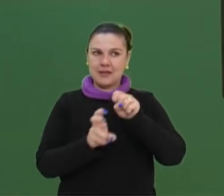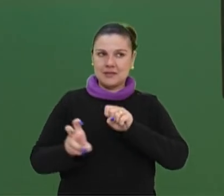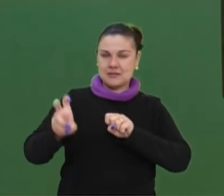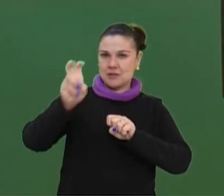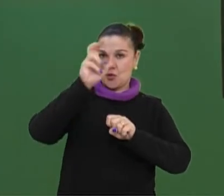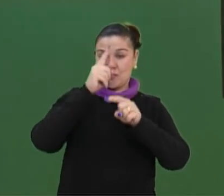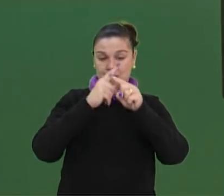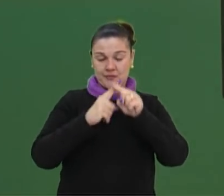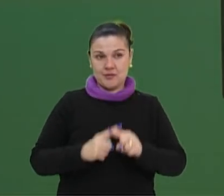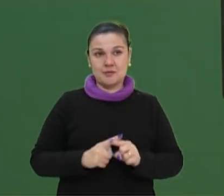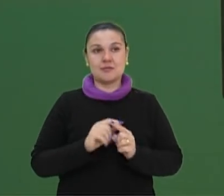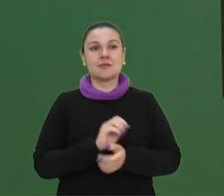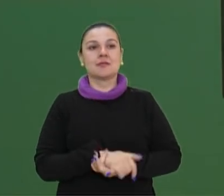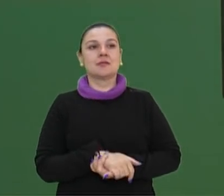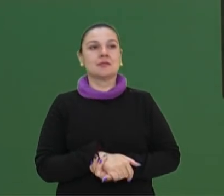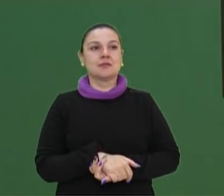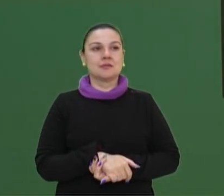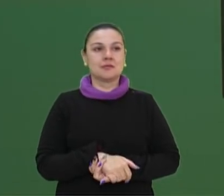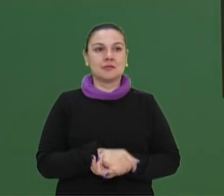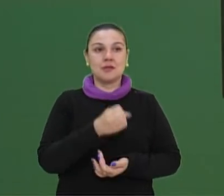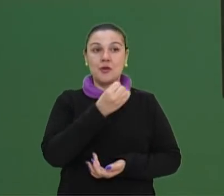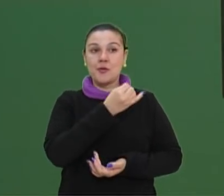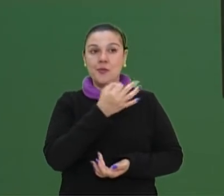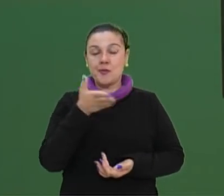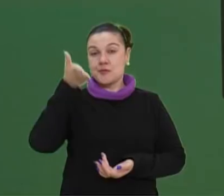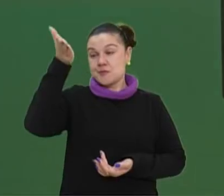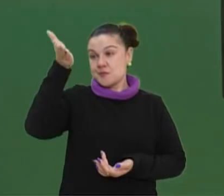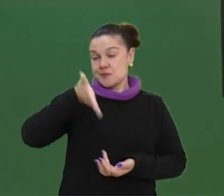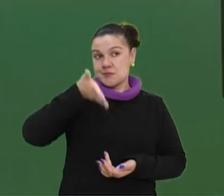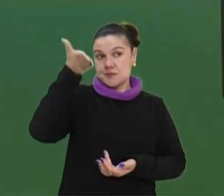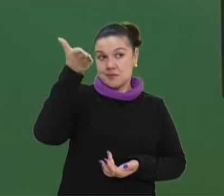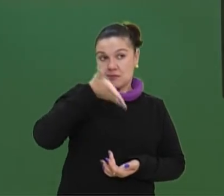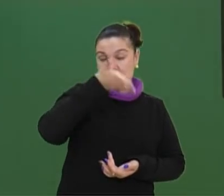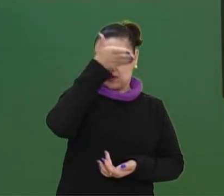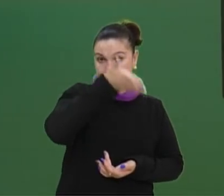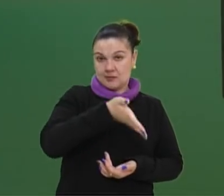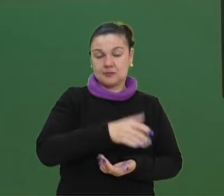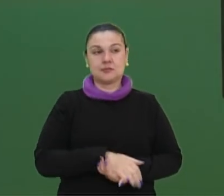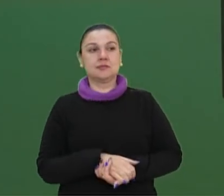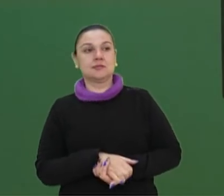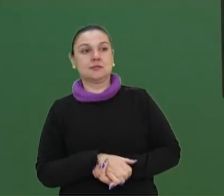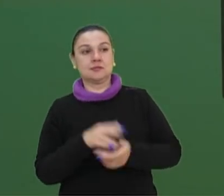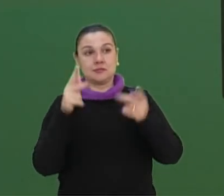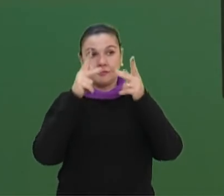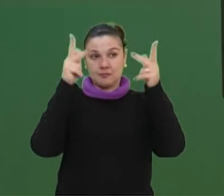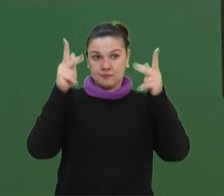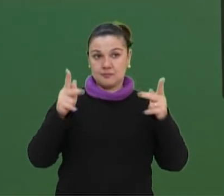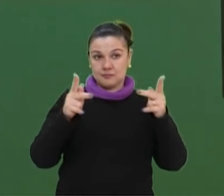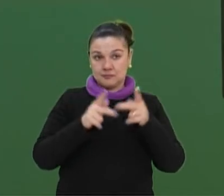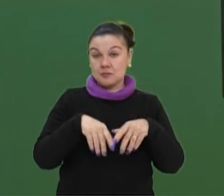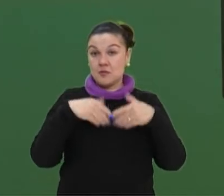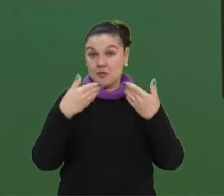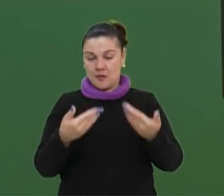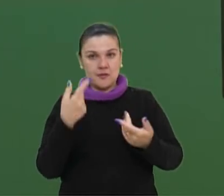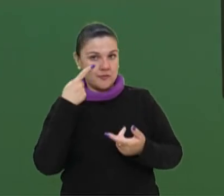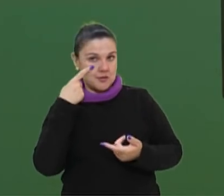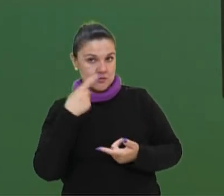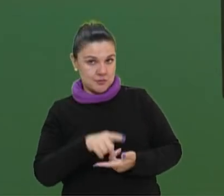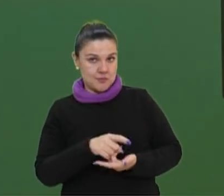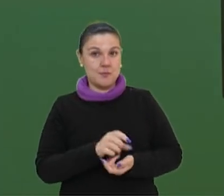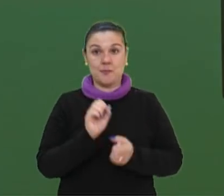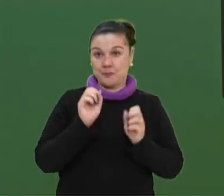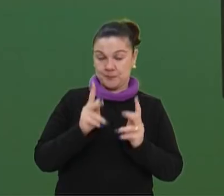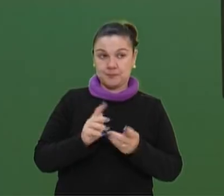quíntuplo? É 5 vezes a quantidade de lados de um polígono que a gente não sabe, que a gente vai descobrir,